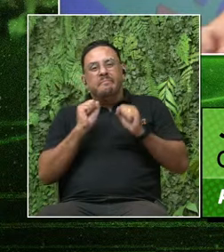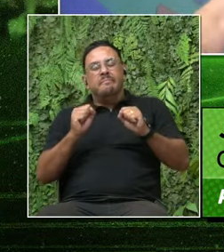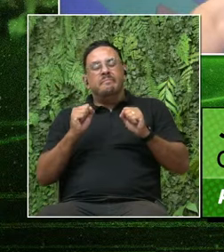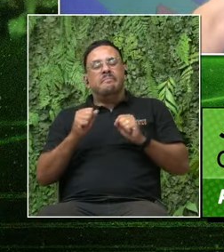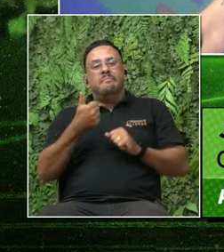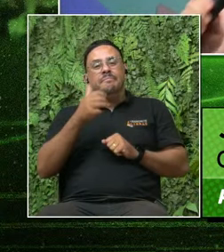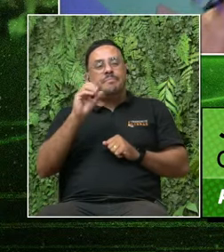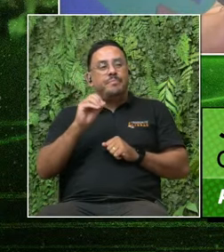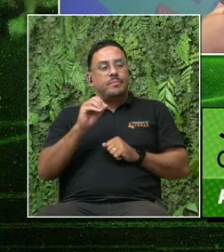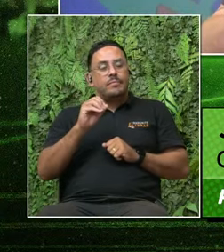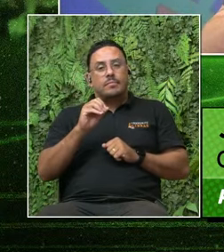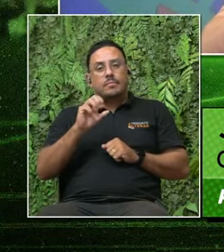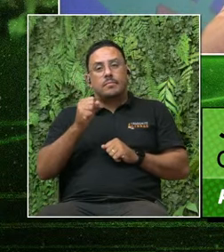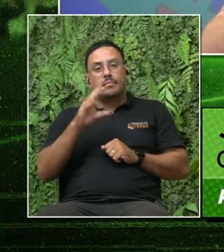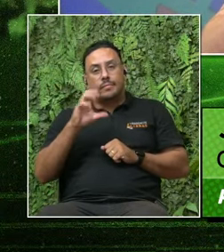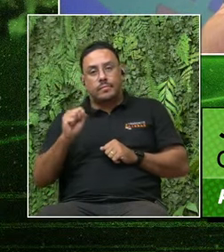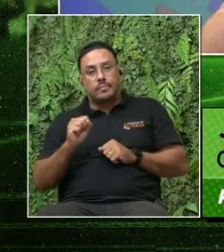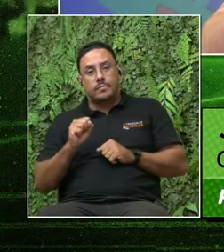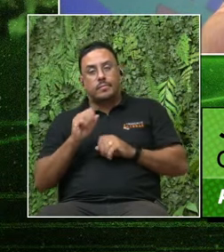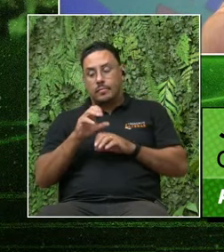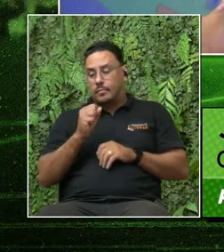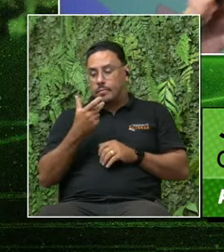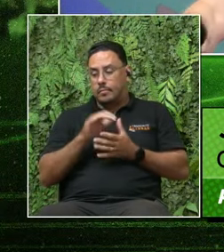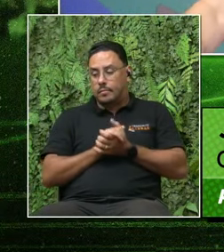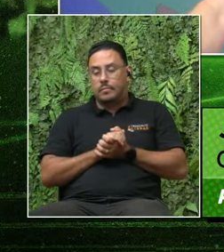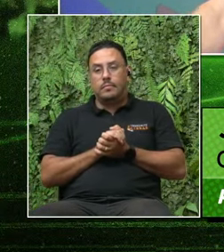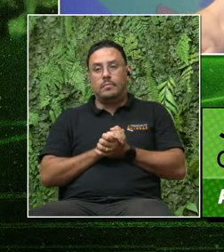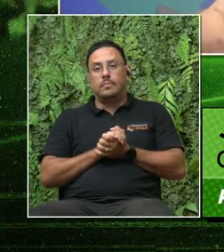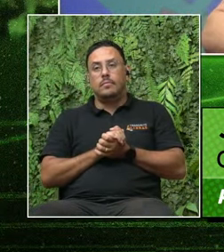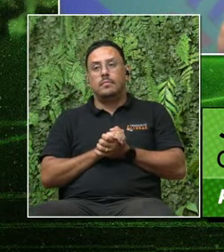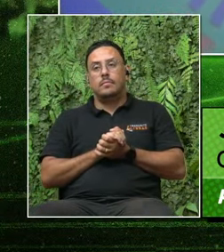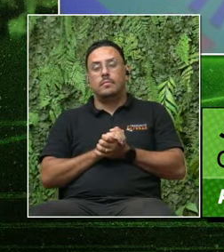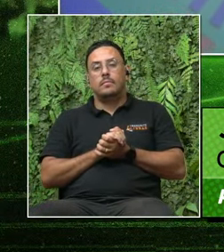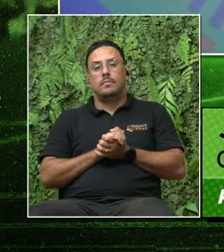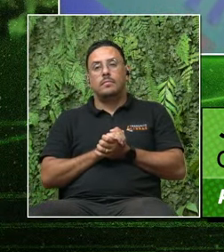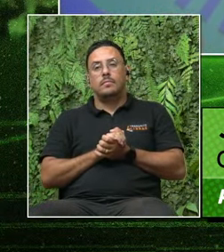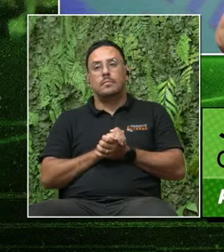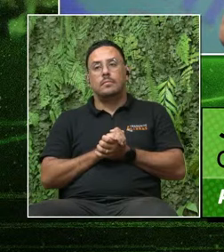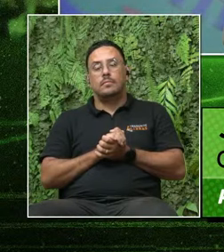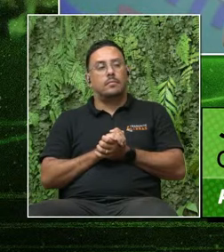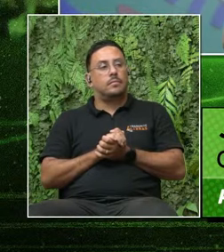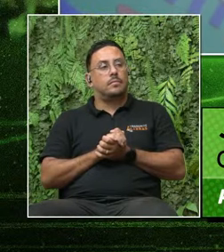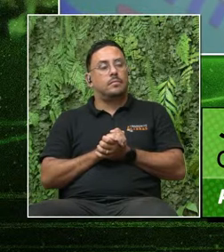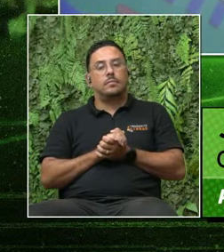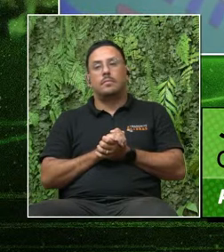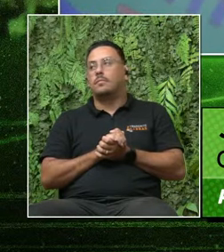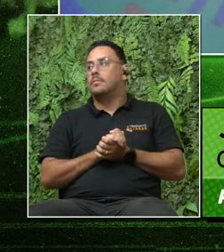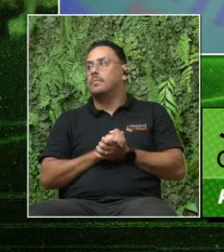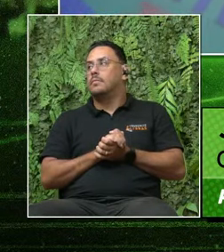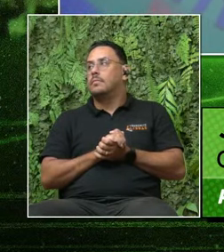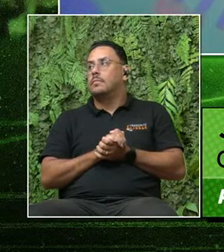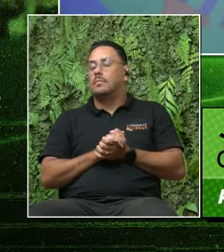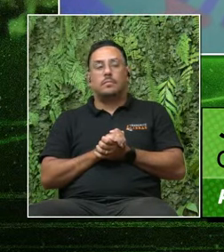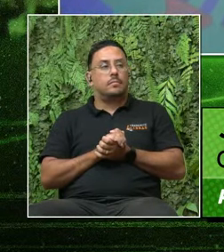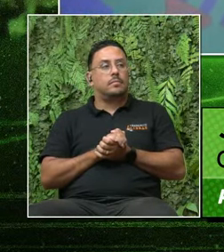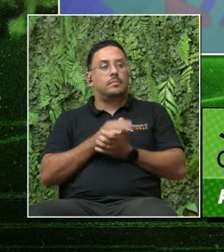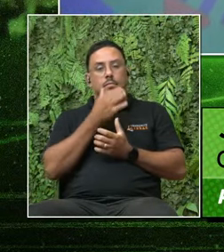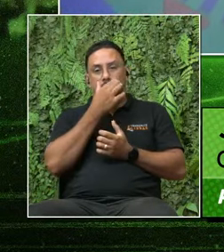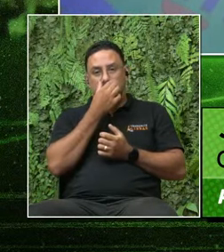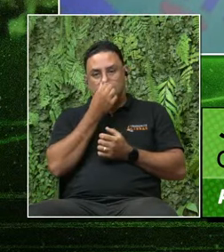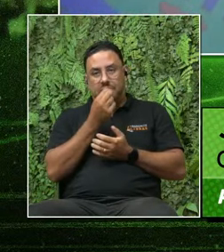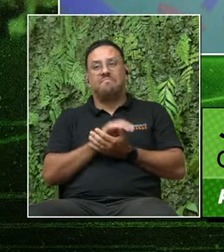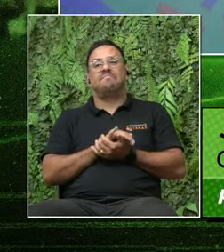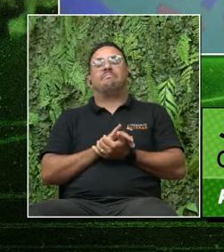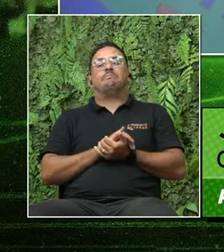colocar 10 aí pro Scarpe e 10 pro Gabi milito 10